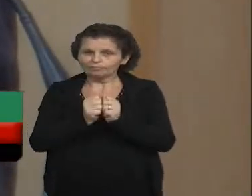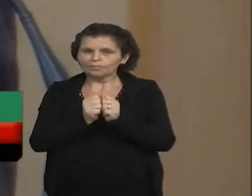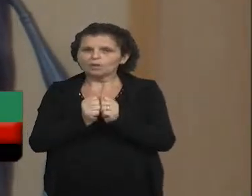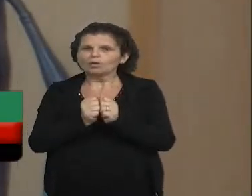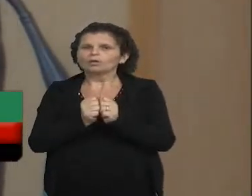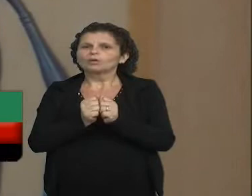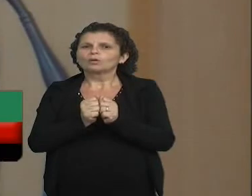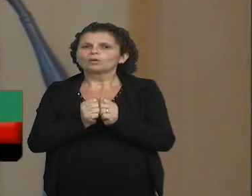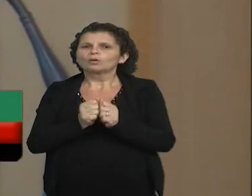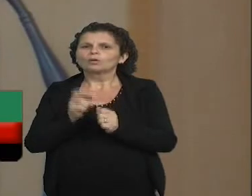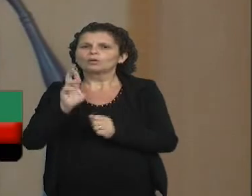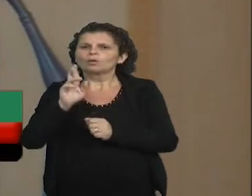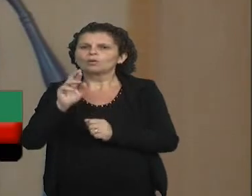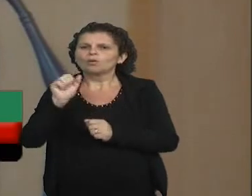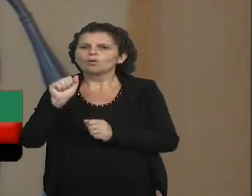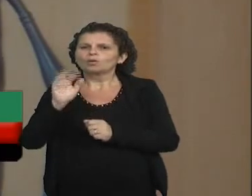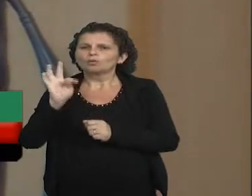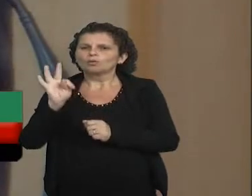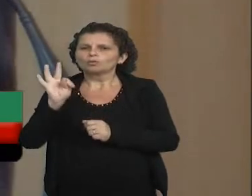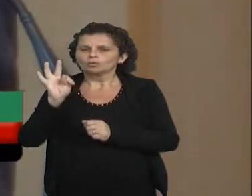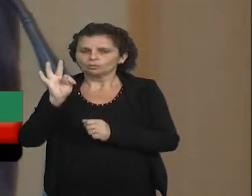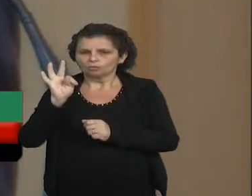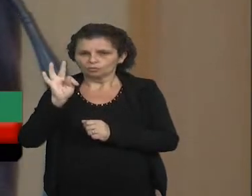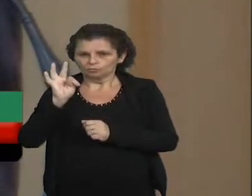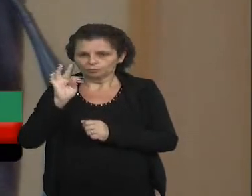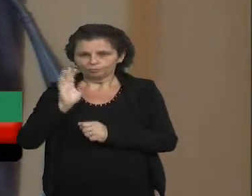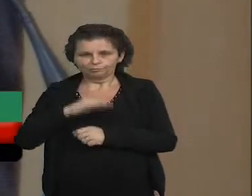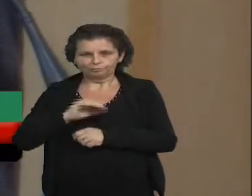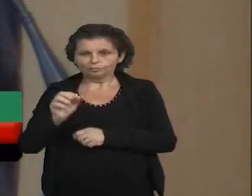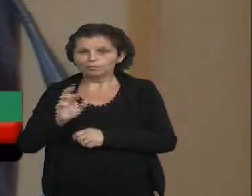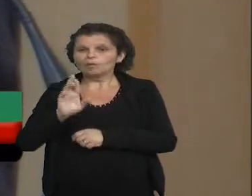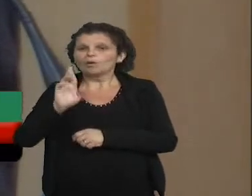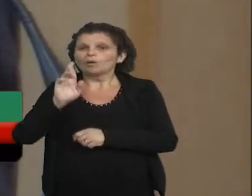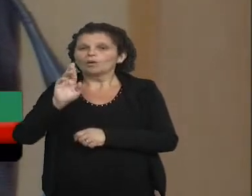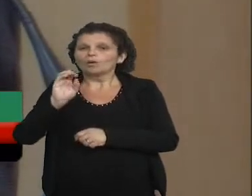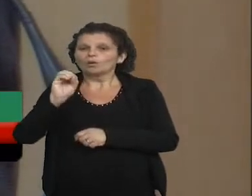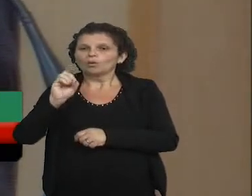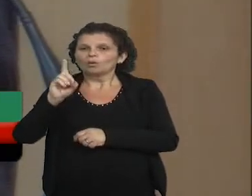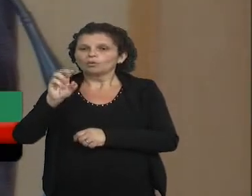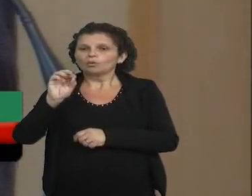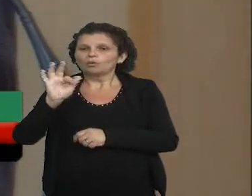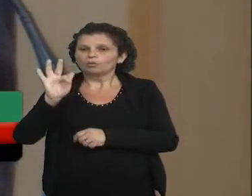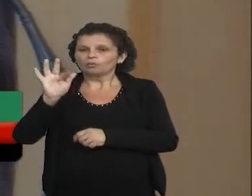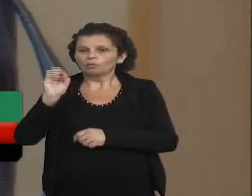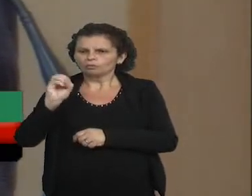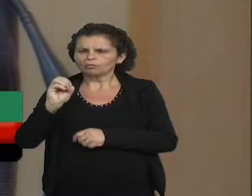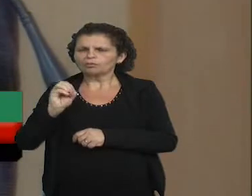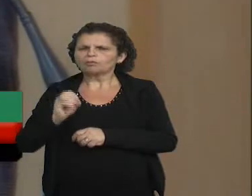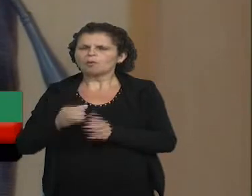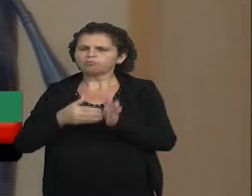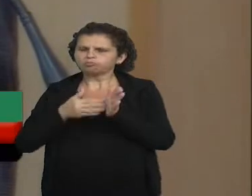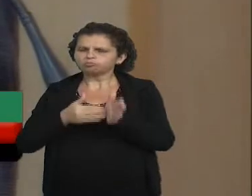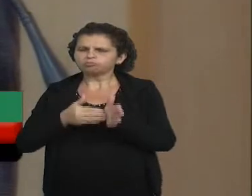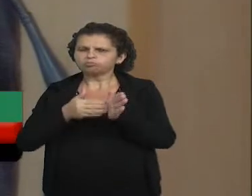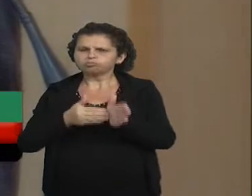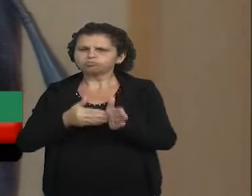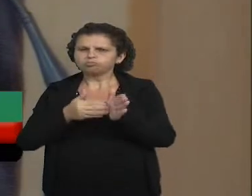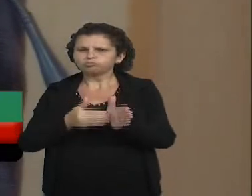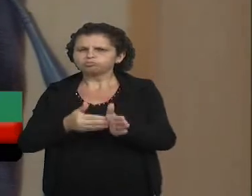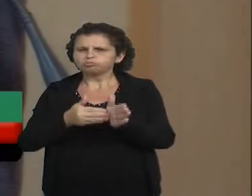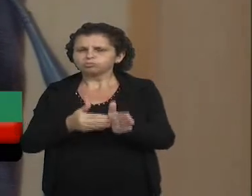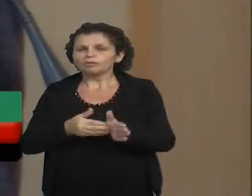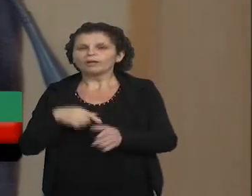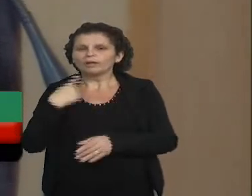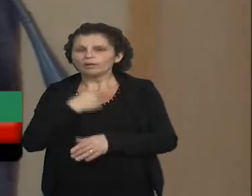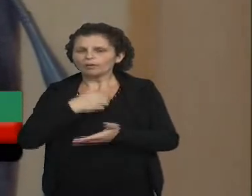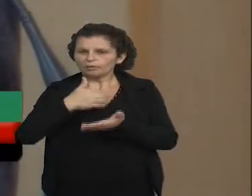Cara, que é o secretário de esporte, também já esteve frequentando a obra lá, e é assim que a cidade caminha. Você imagina o seguinte, o